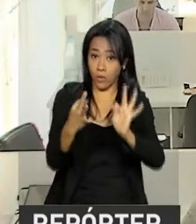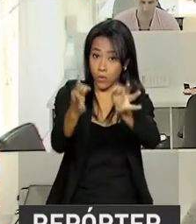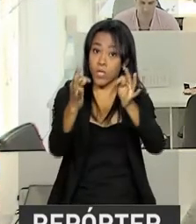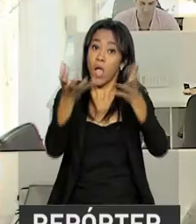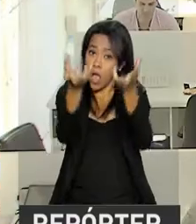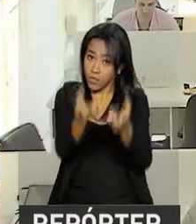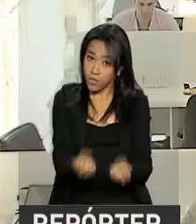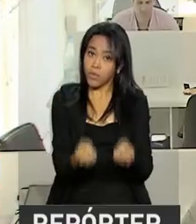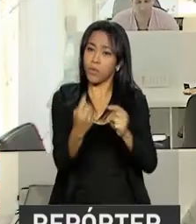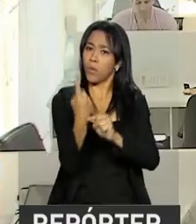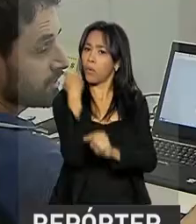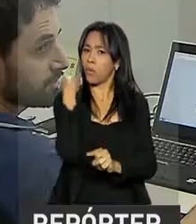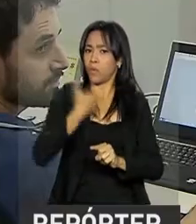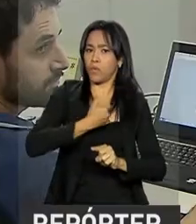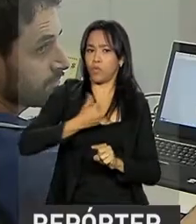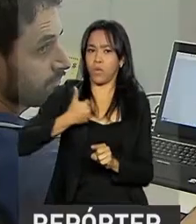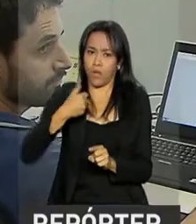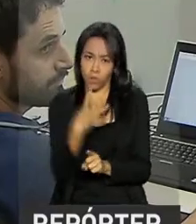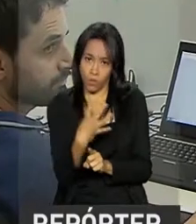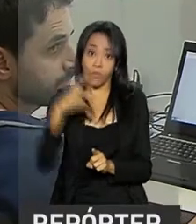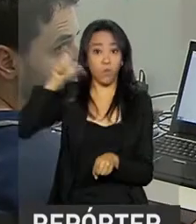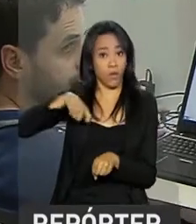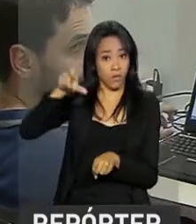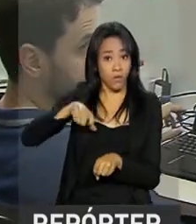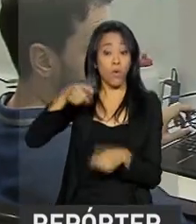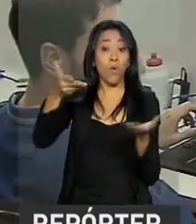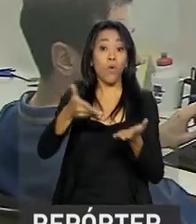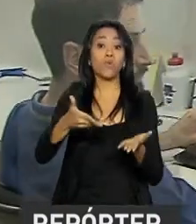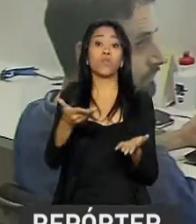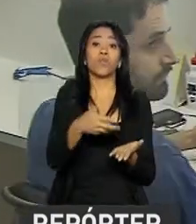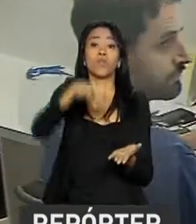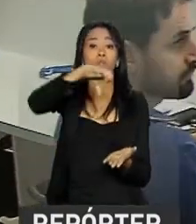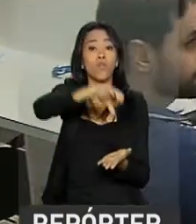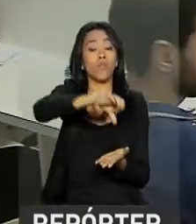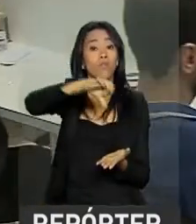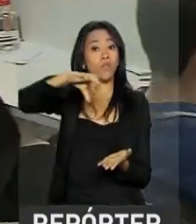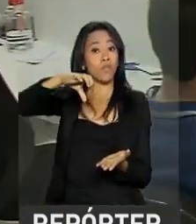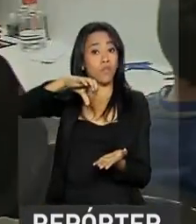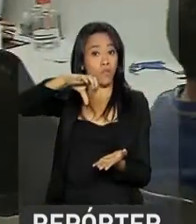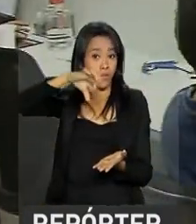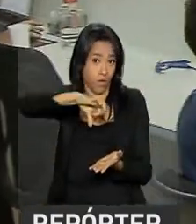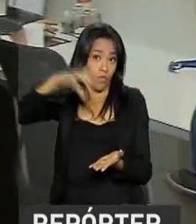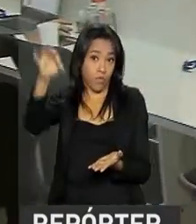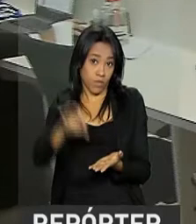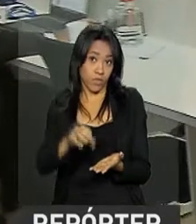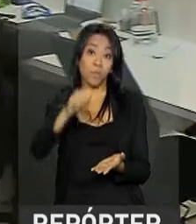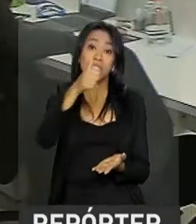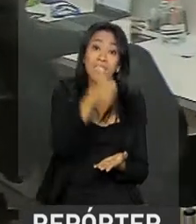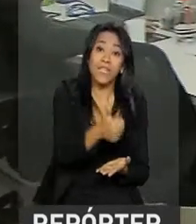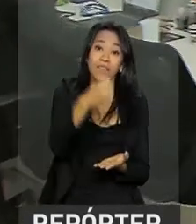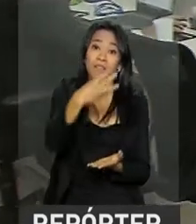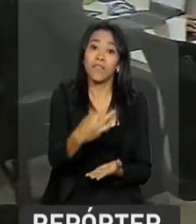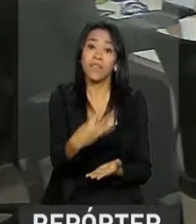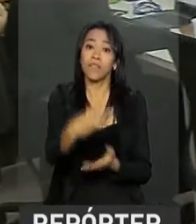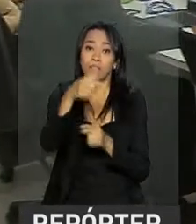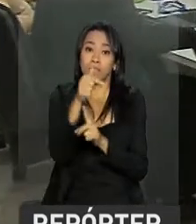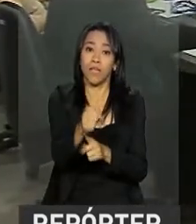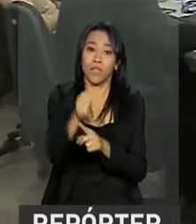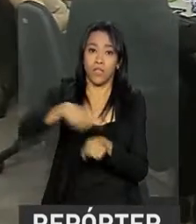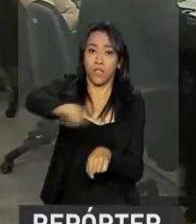programa em 2014 hoje 99% dos 137 funcionários recebem o benefício